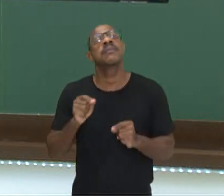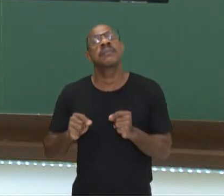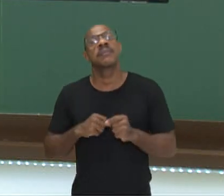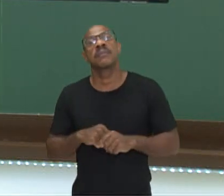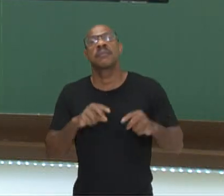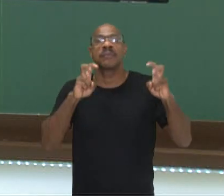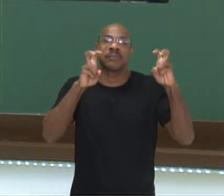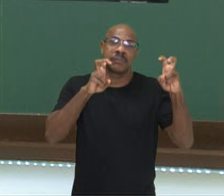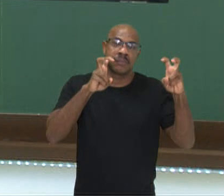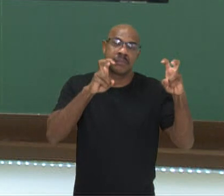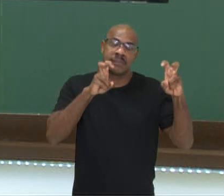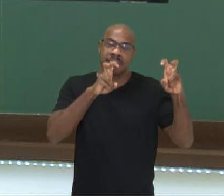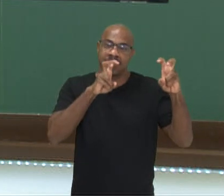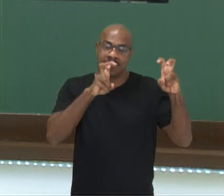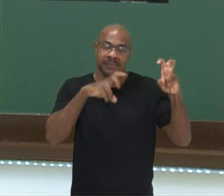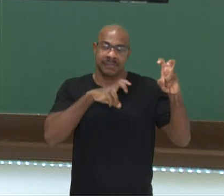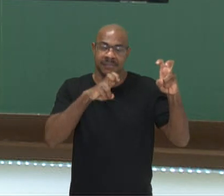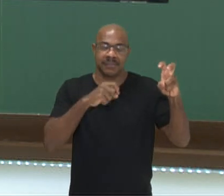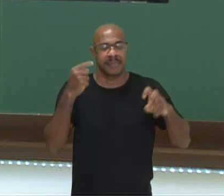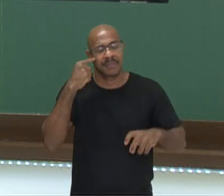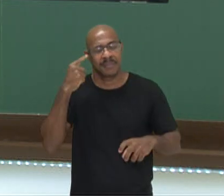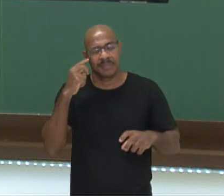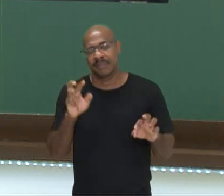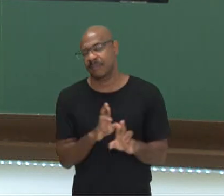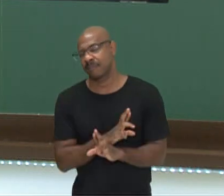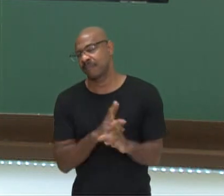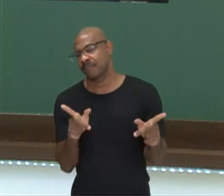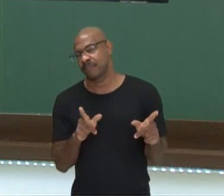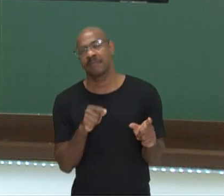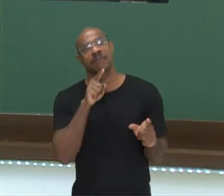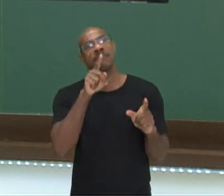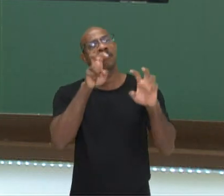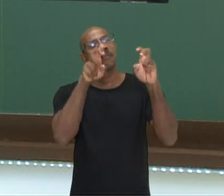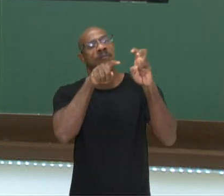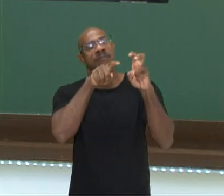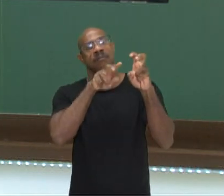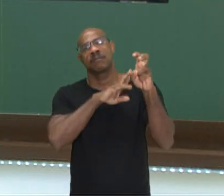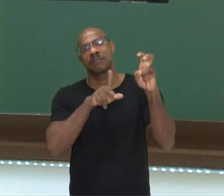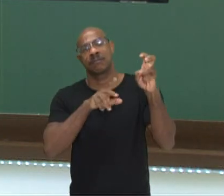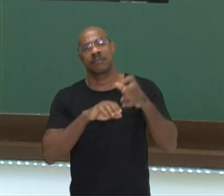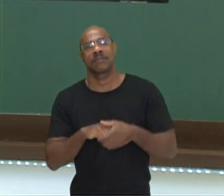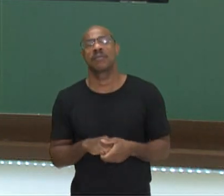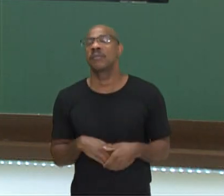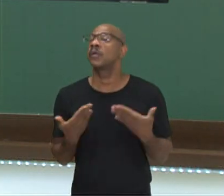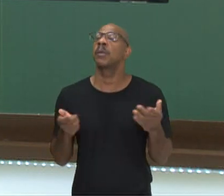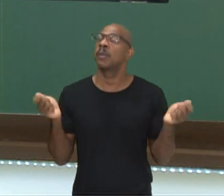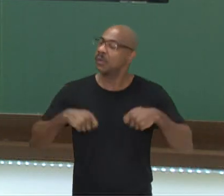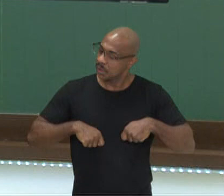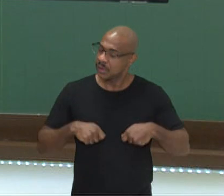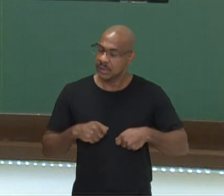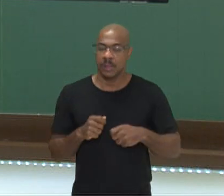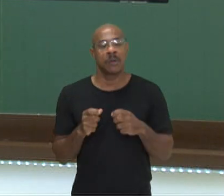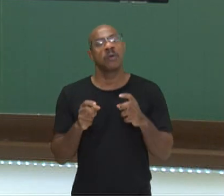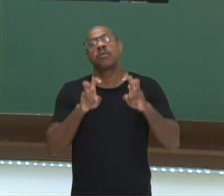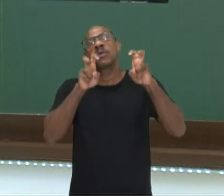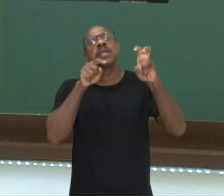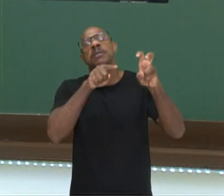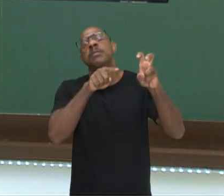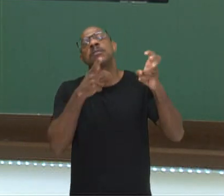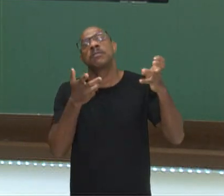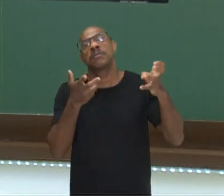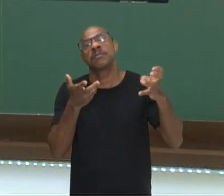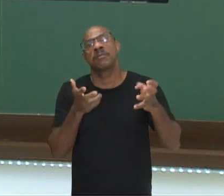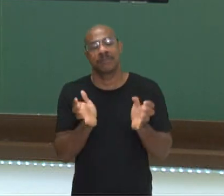tema e pensando algo diferente sobre esse tema. Qual poderia ser o tema desses debatedores aqui da